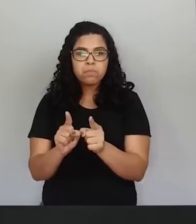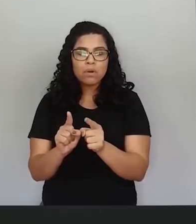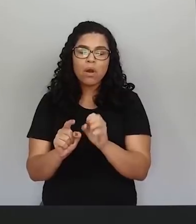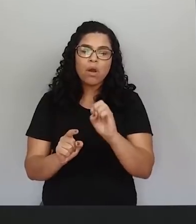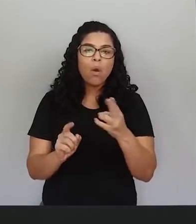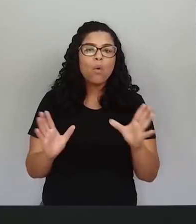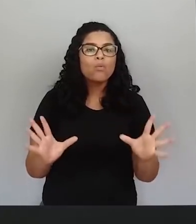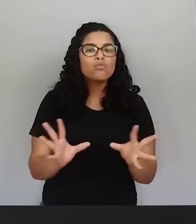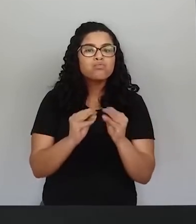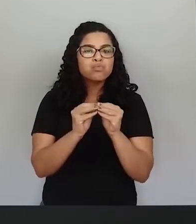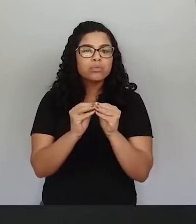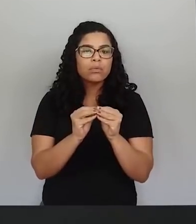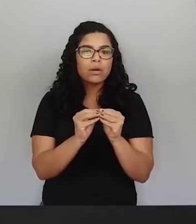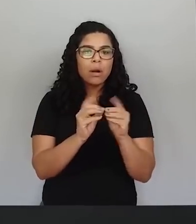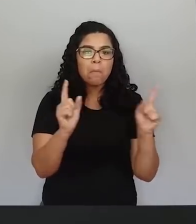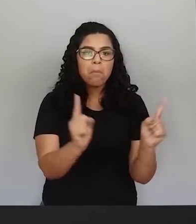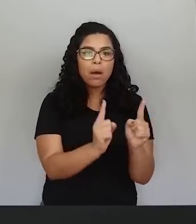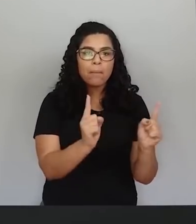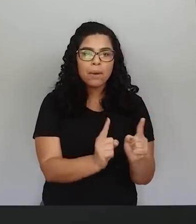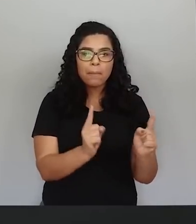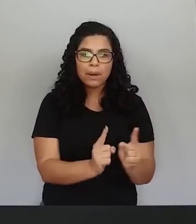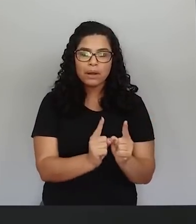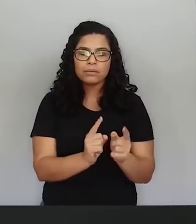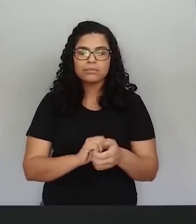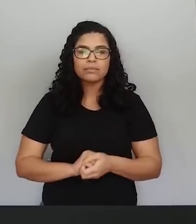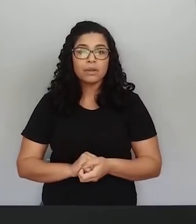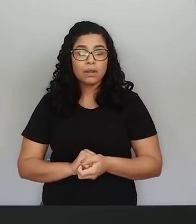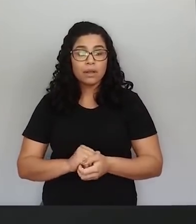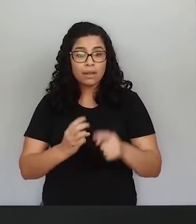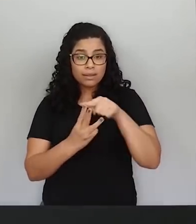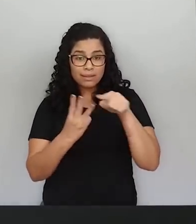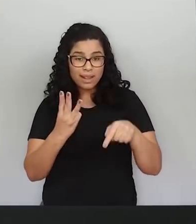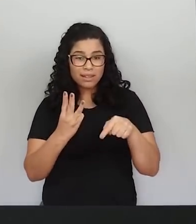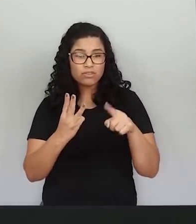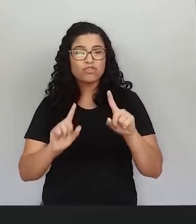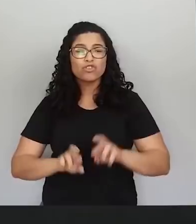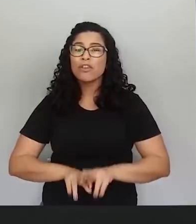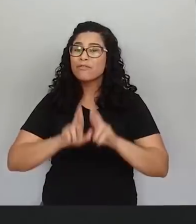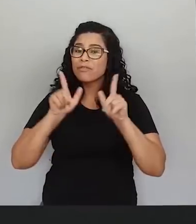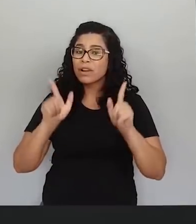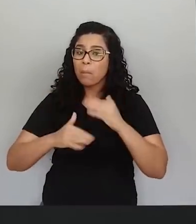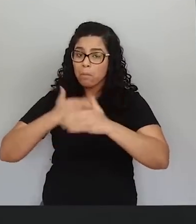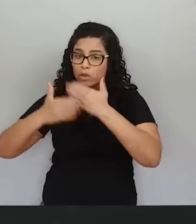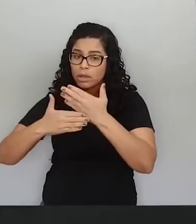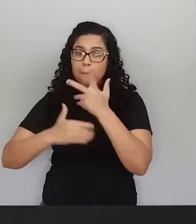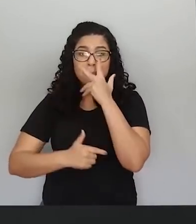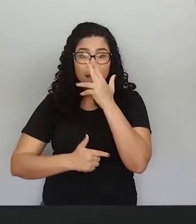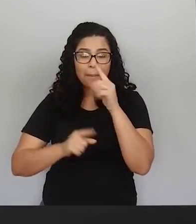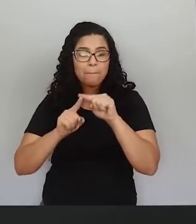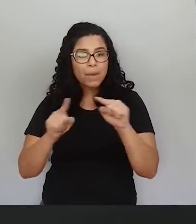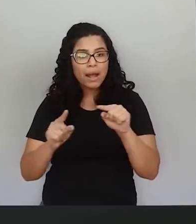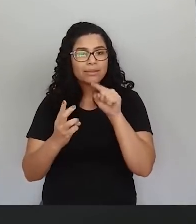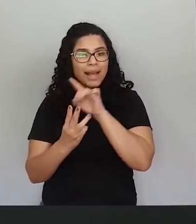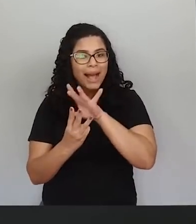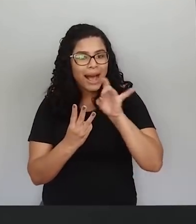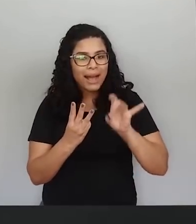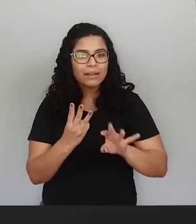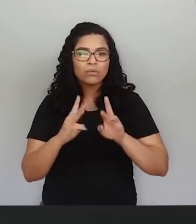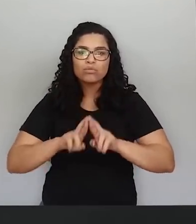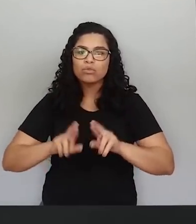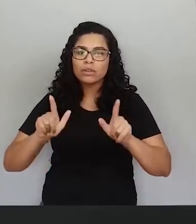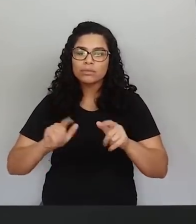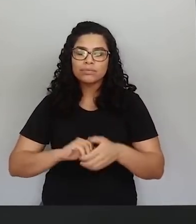composição e derivação. Hoje a gente vai compreender outros processos, começando a partir do hibridismo. Que processo é esse?